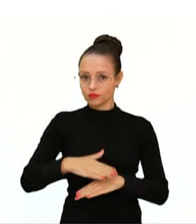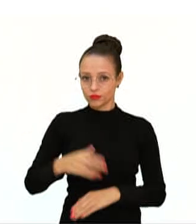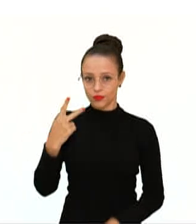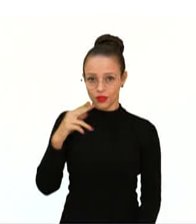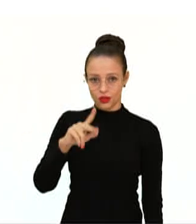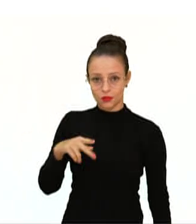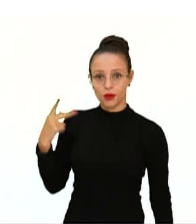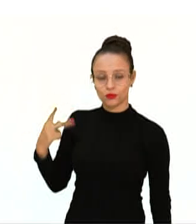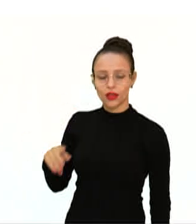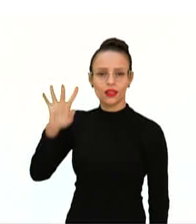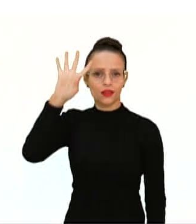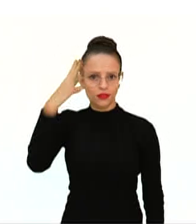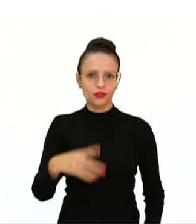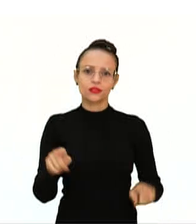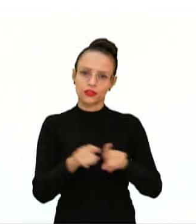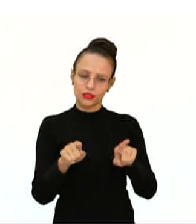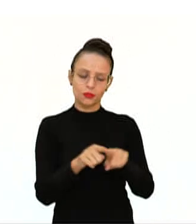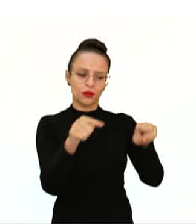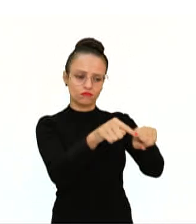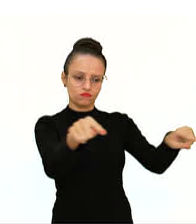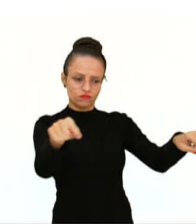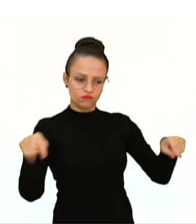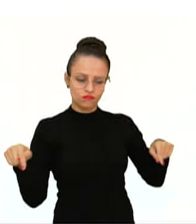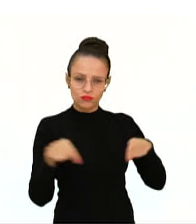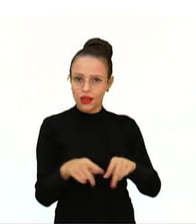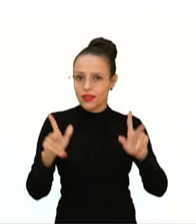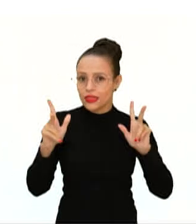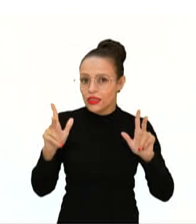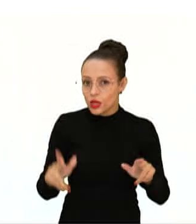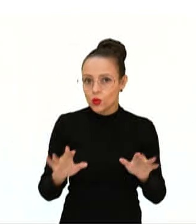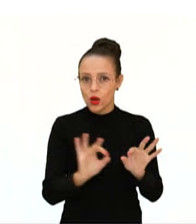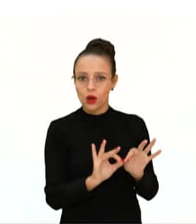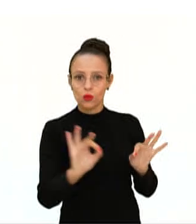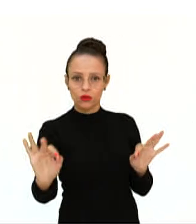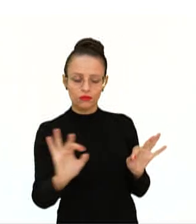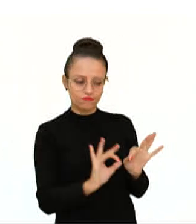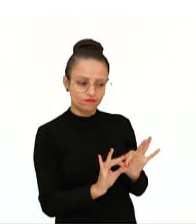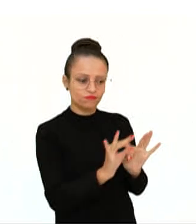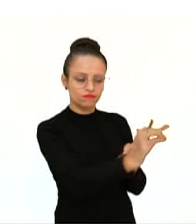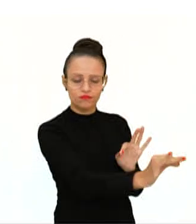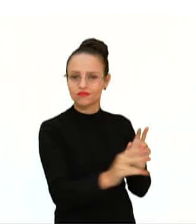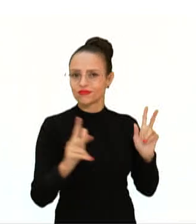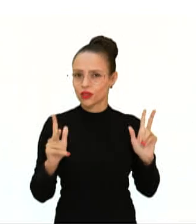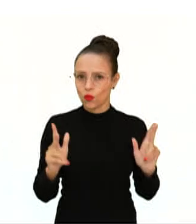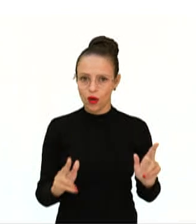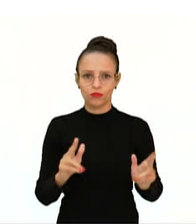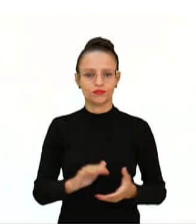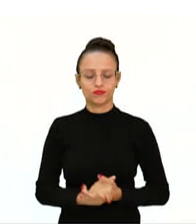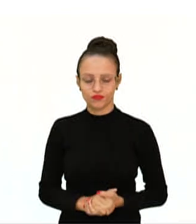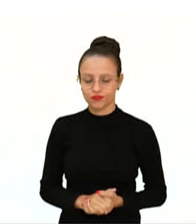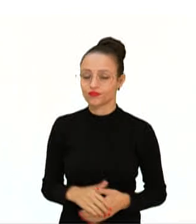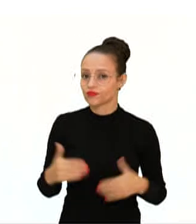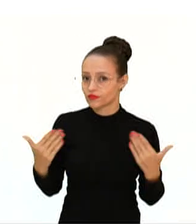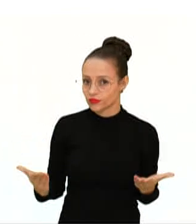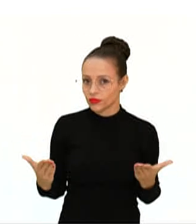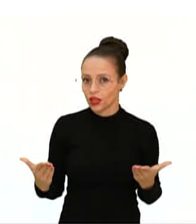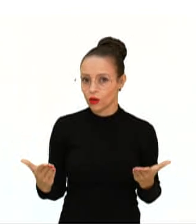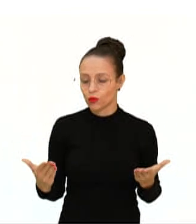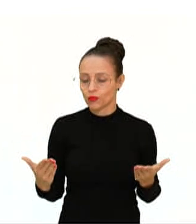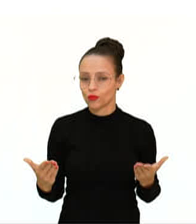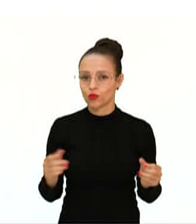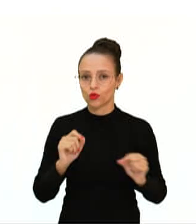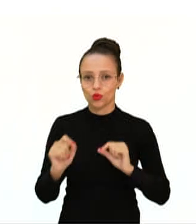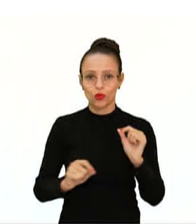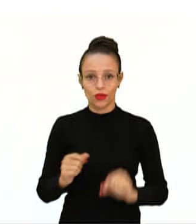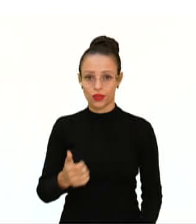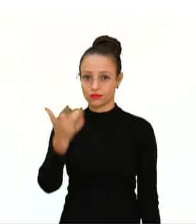Antônio decide também construir uma piscina com a mesma largura e a mesma profundidade. Então, essas medidas eles não